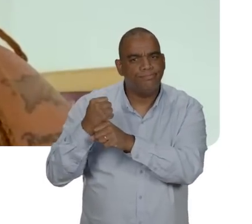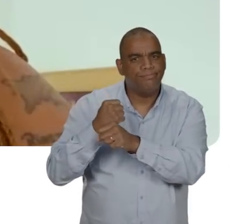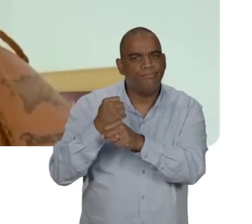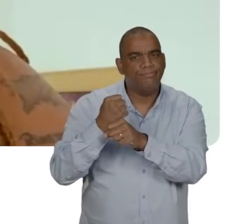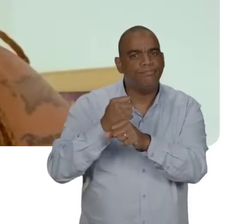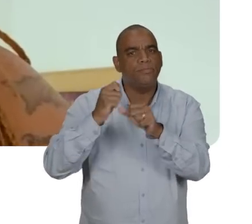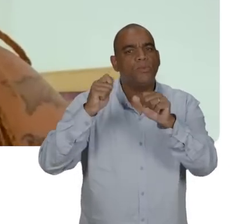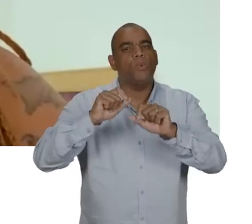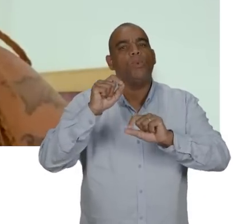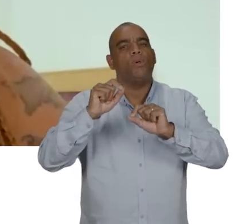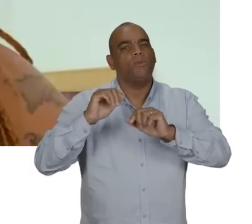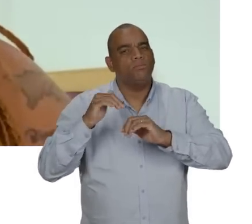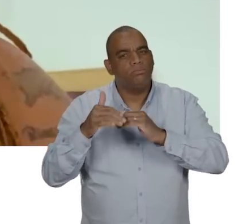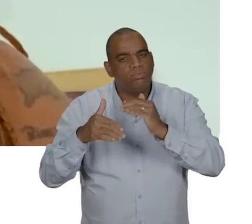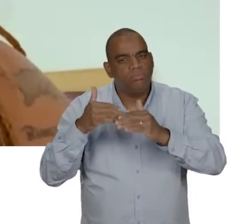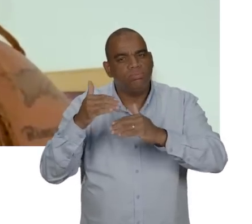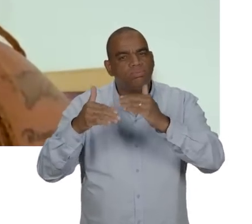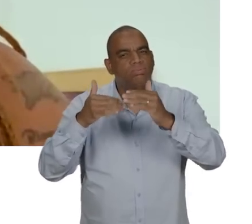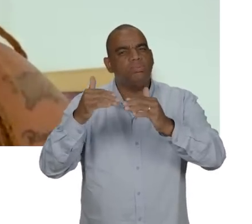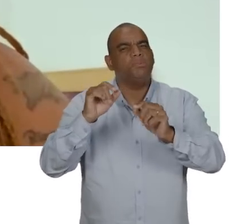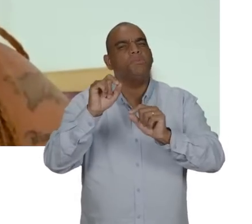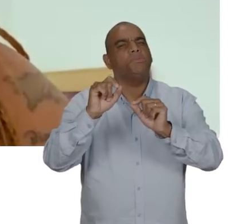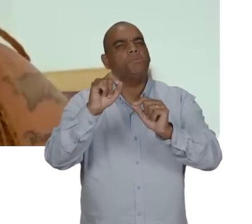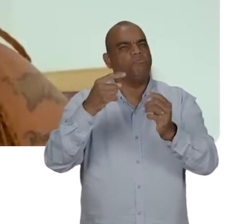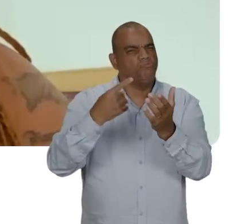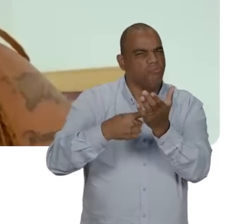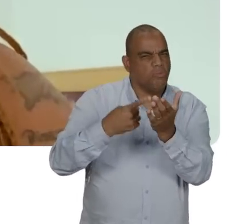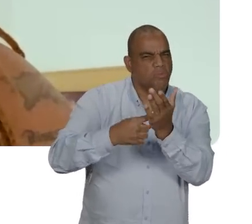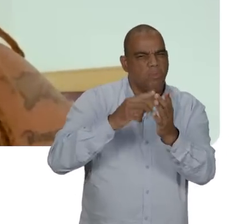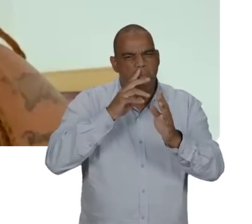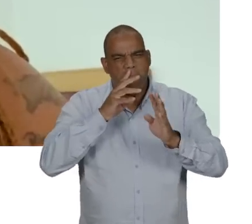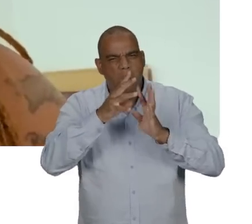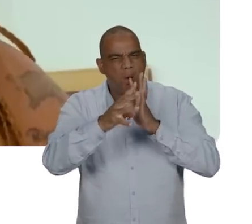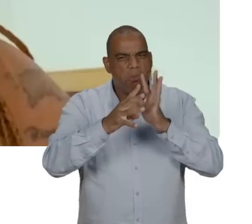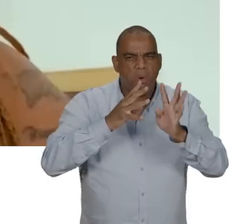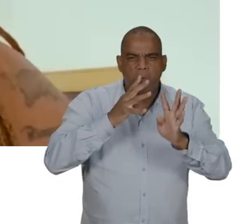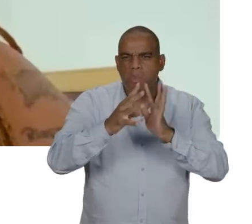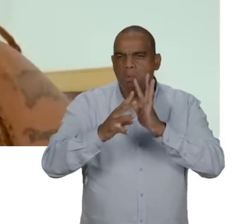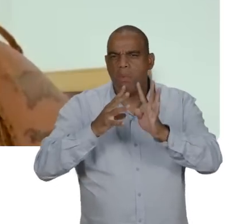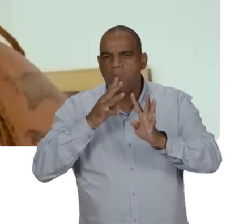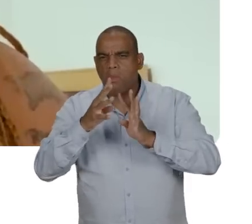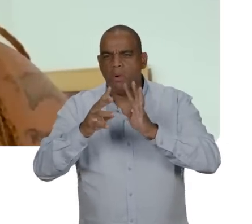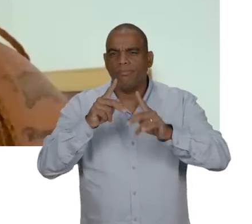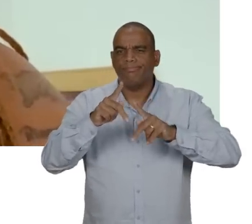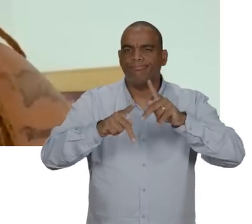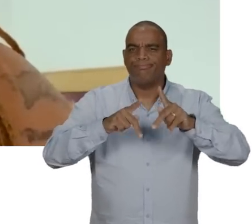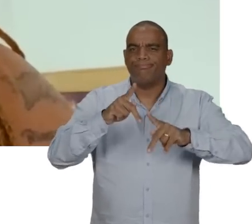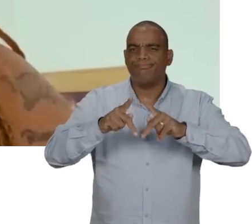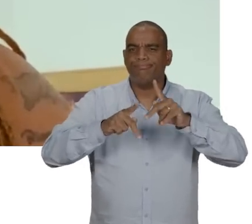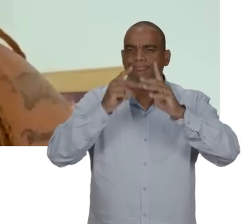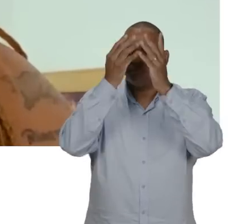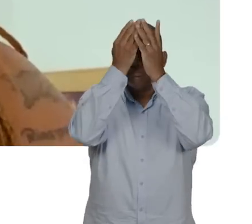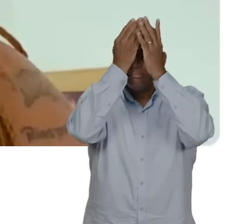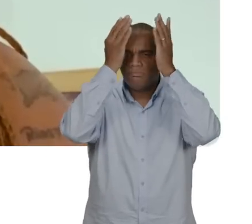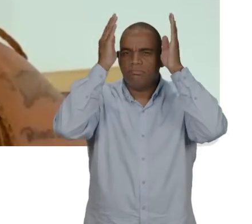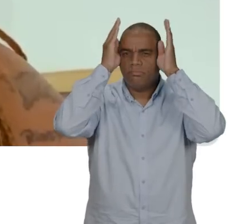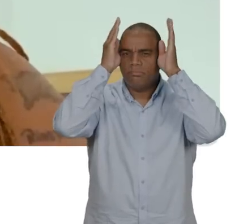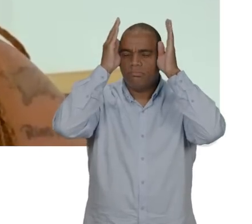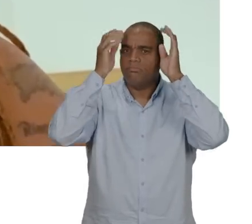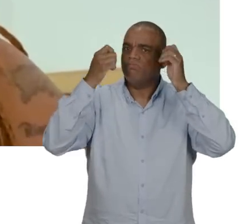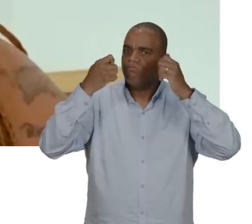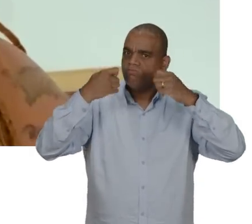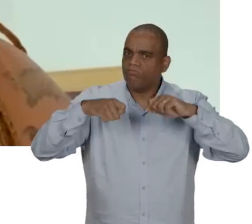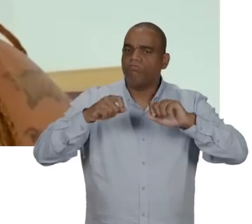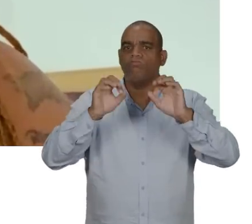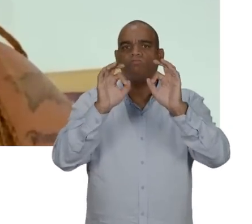tem acontecido aí nos últimos anos, que é um processo cada vez mais de ameaça, de ataques, né, aos povos